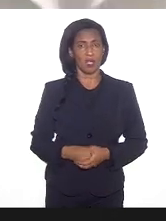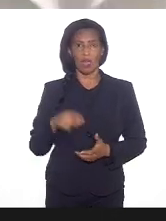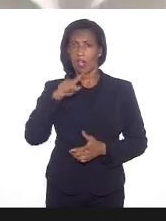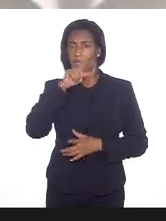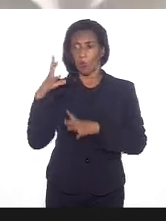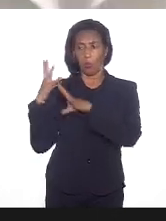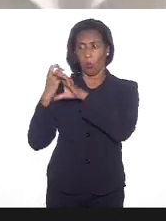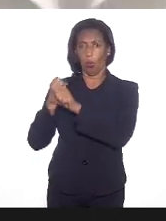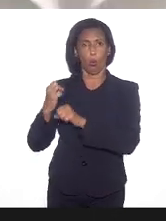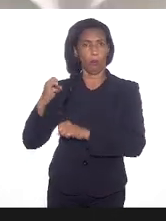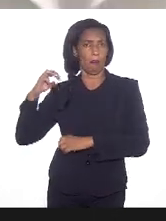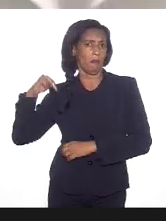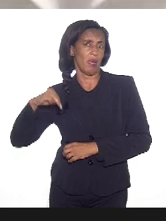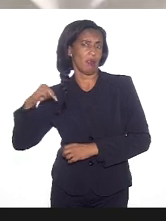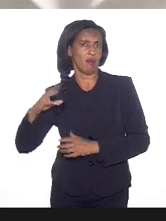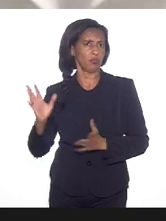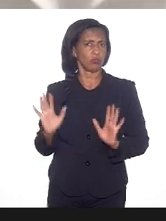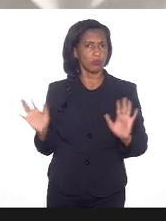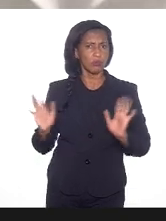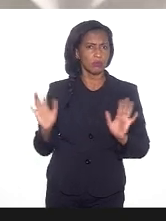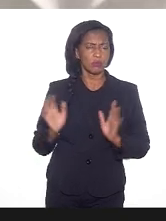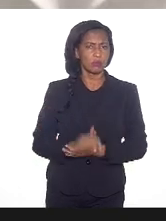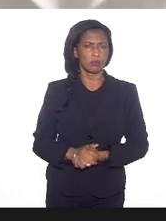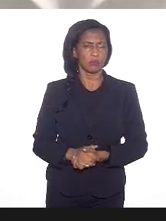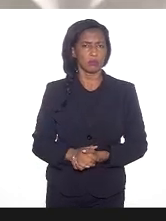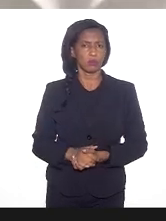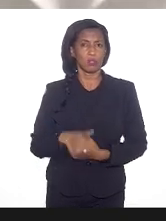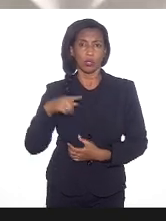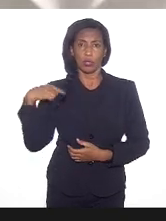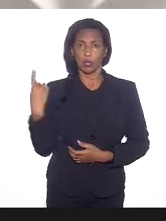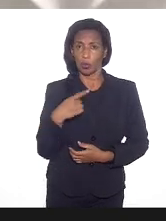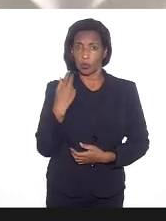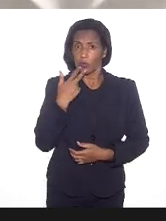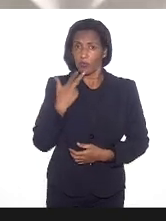cálculo matemático atuarial. Nós estamos tratando aqui da